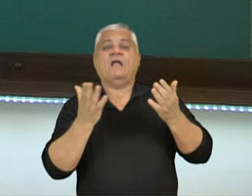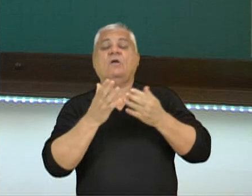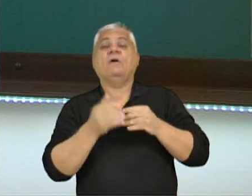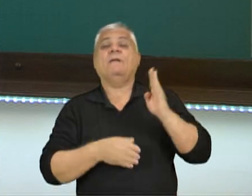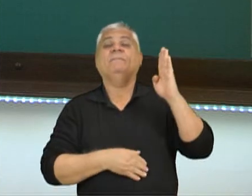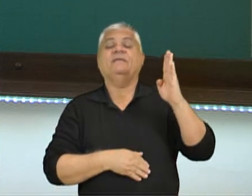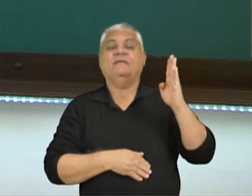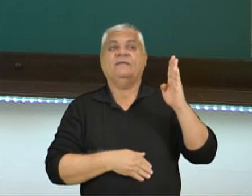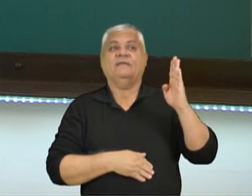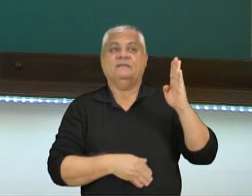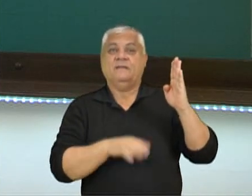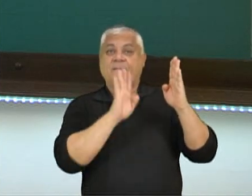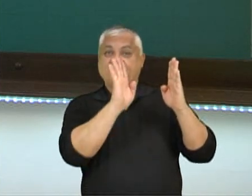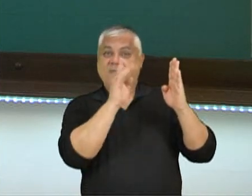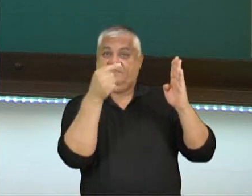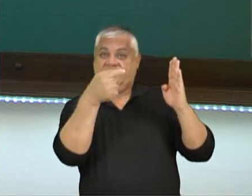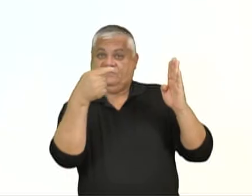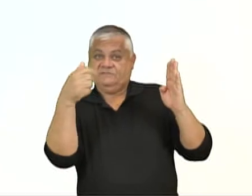letra B?